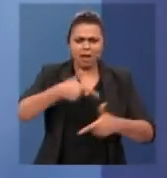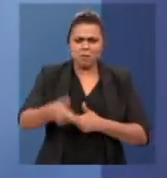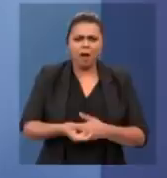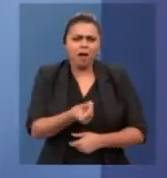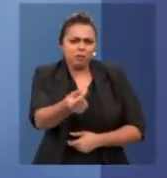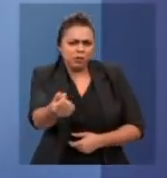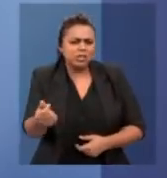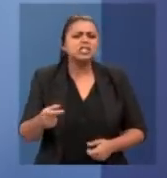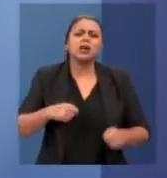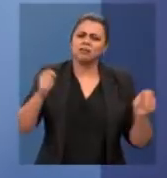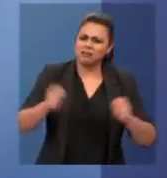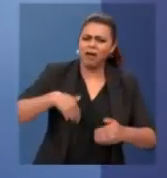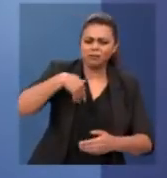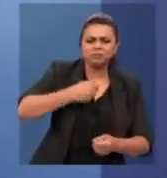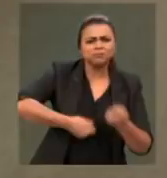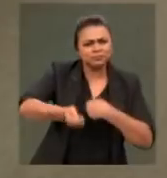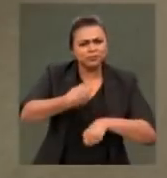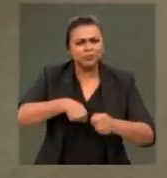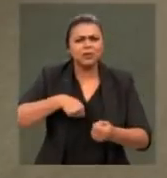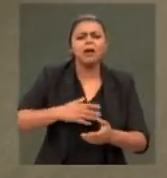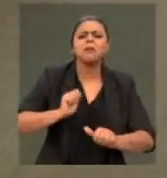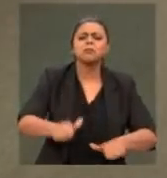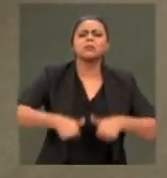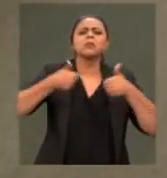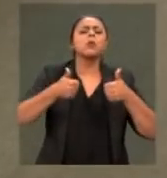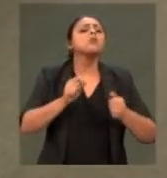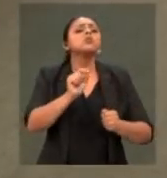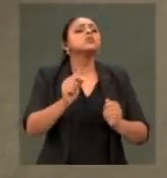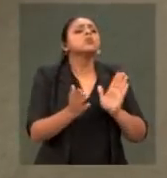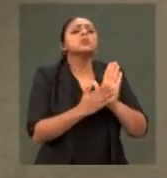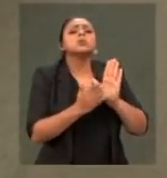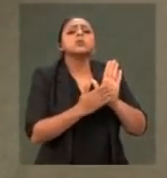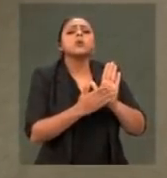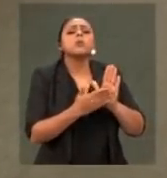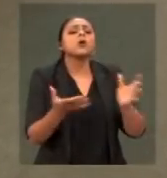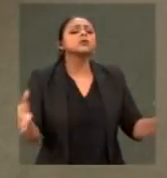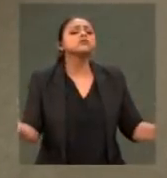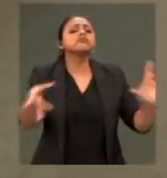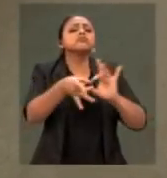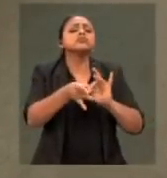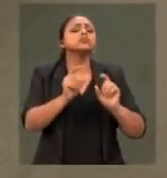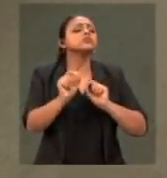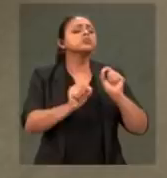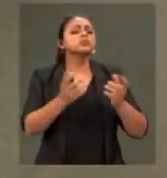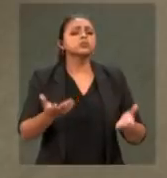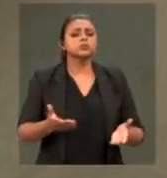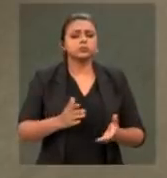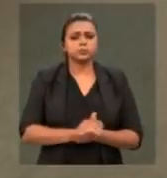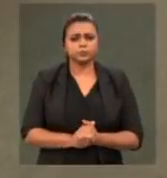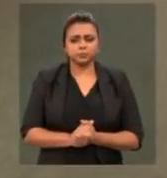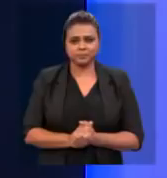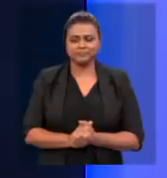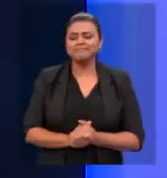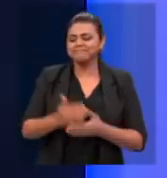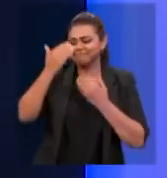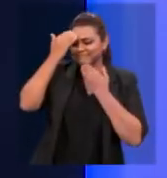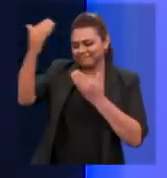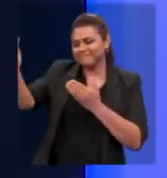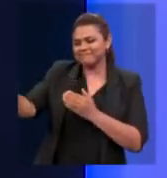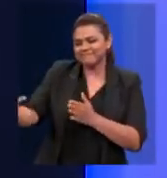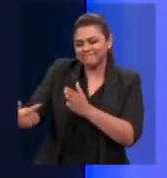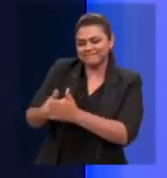sua visão e seu plano em relação a conjugar esses dois setores obrigada pela